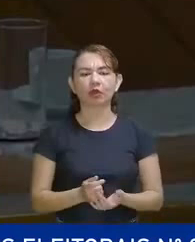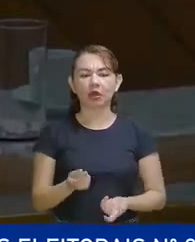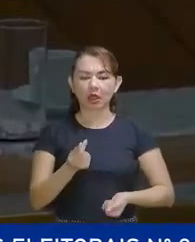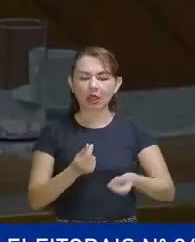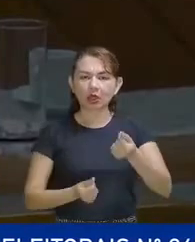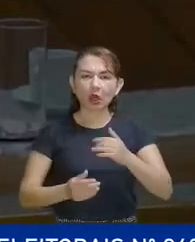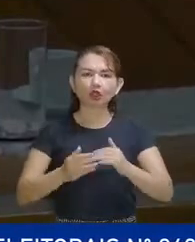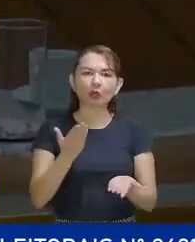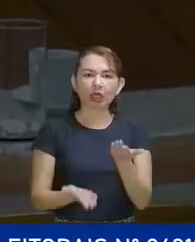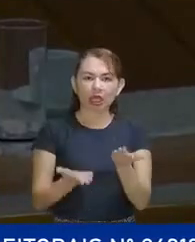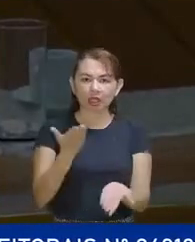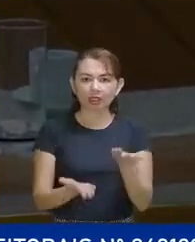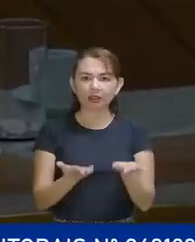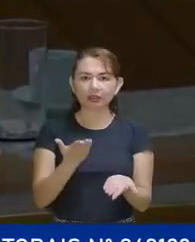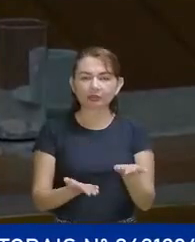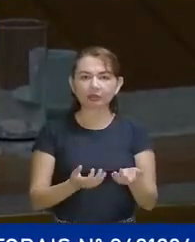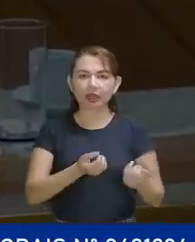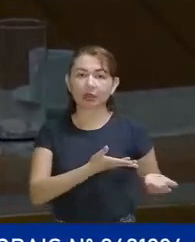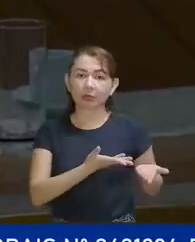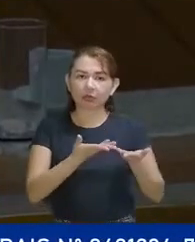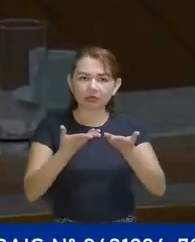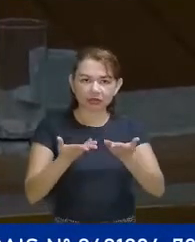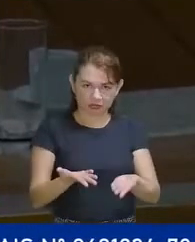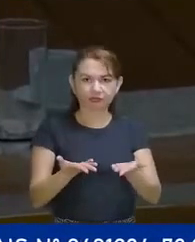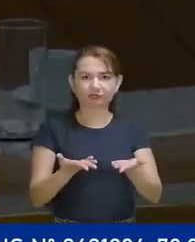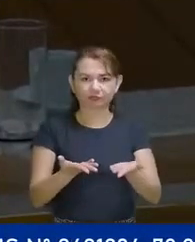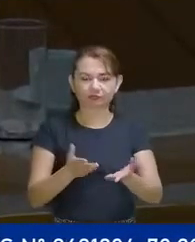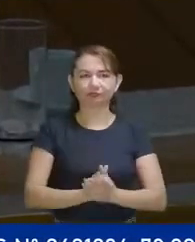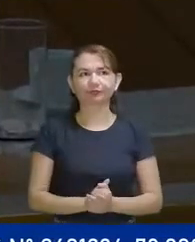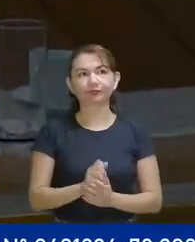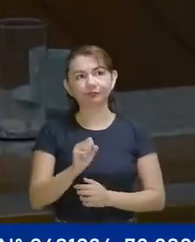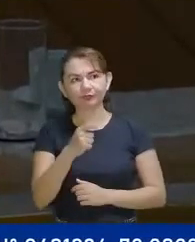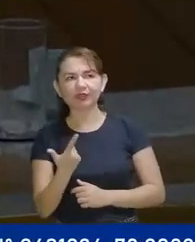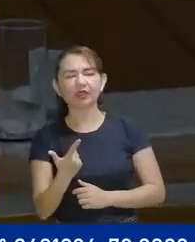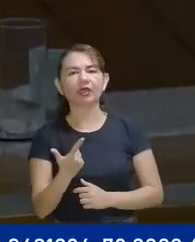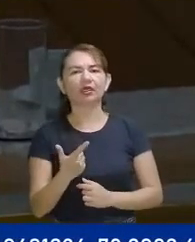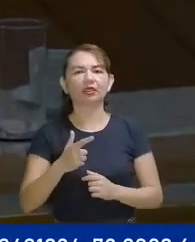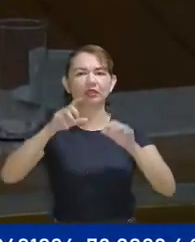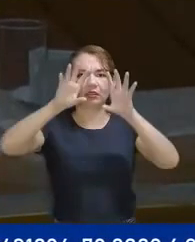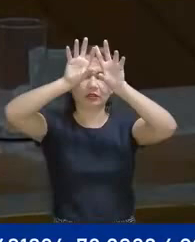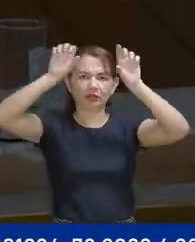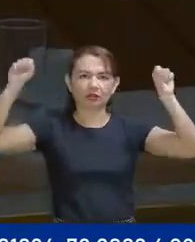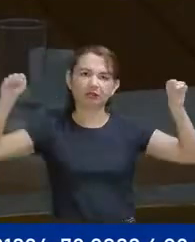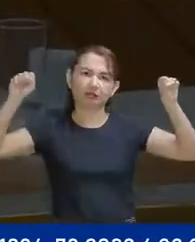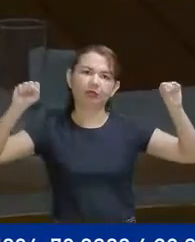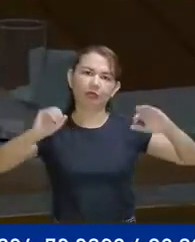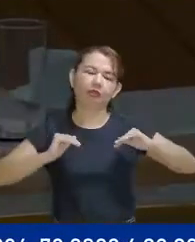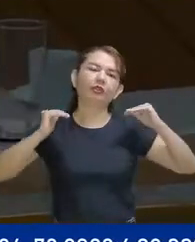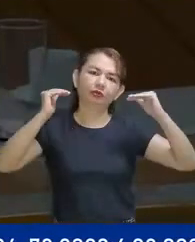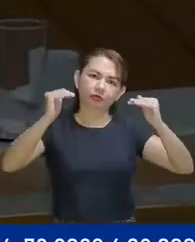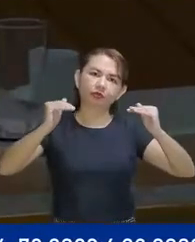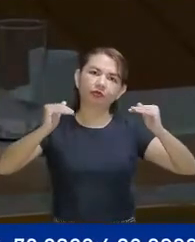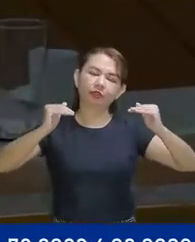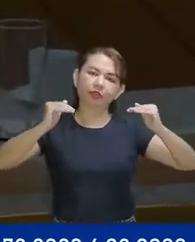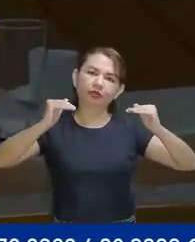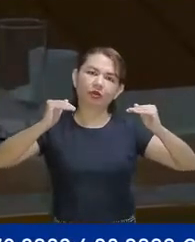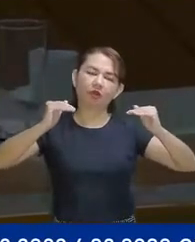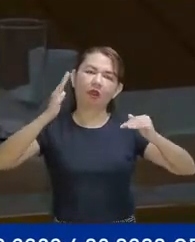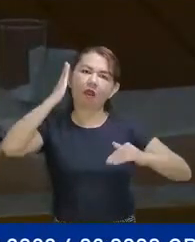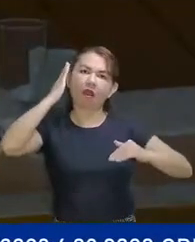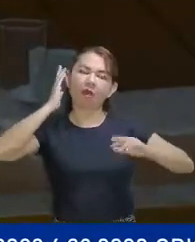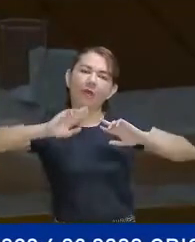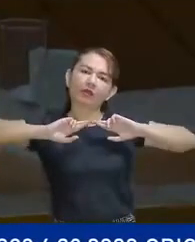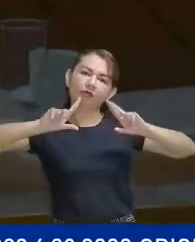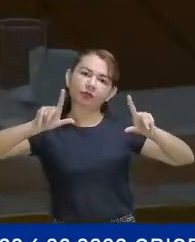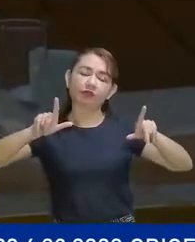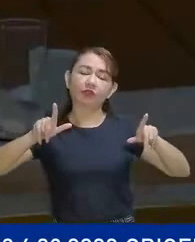antieconômico à luz do que foi apresentado. É claro que se chega no órgão superior, ele tem entendimento diverso, claro,